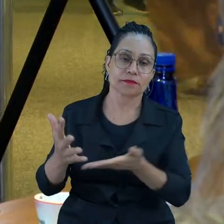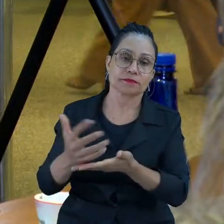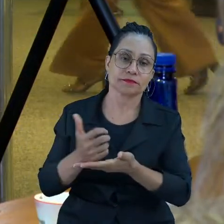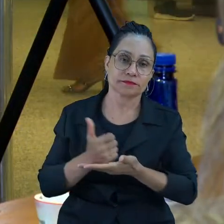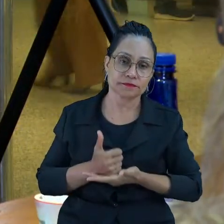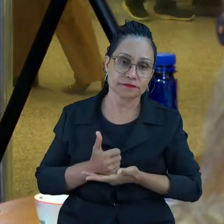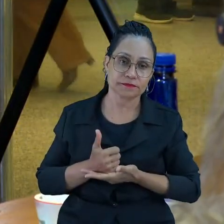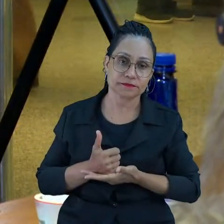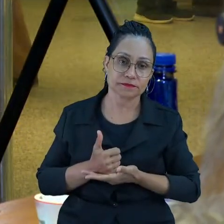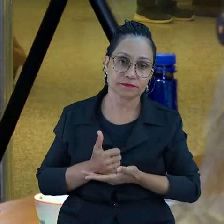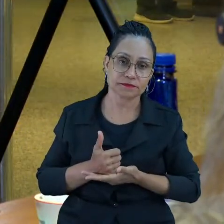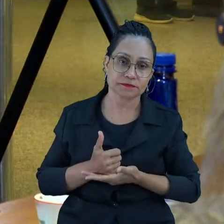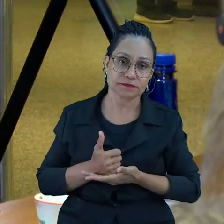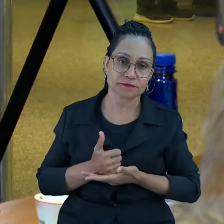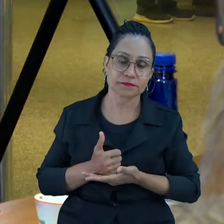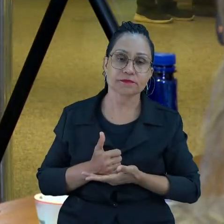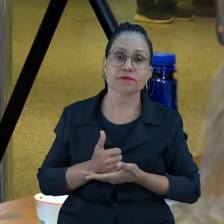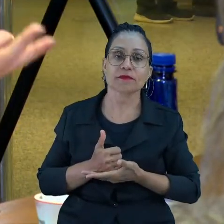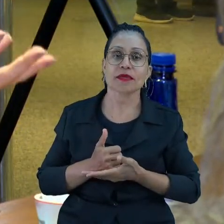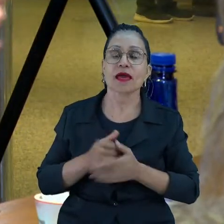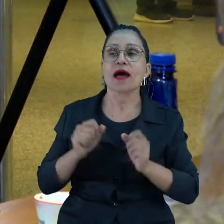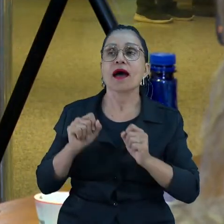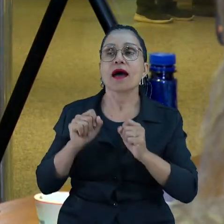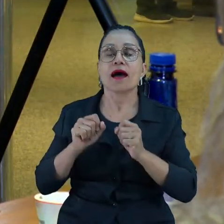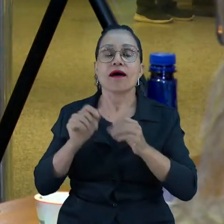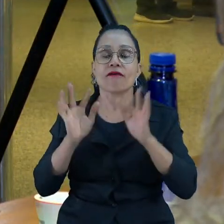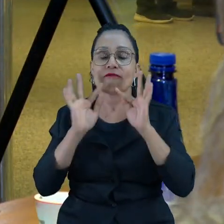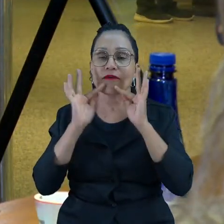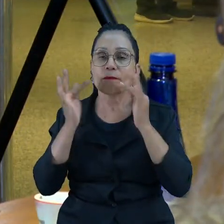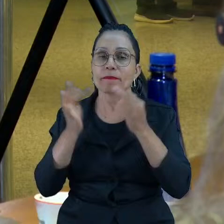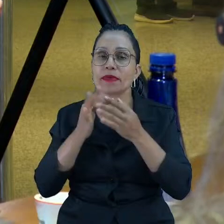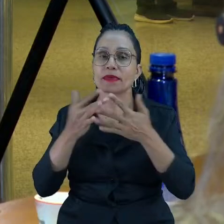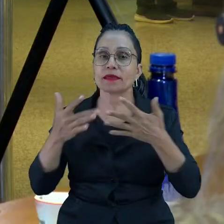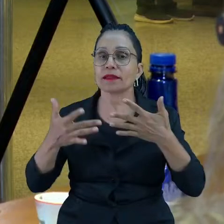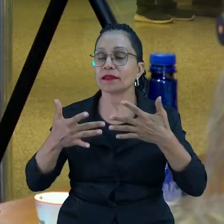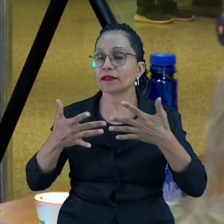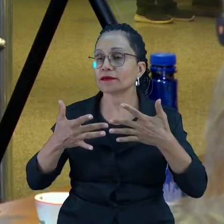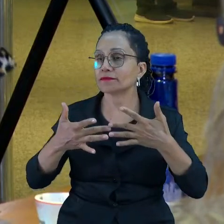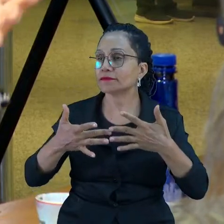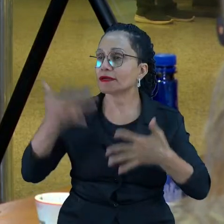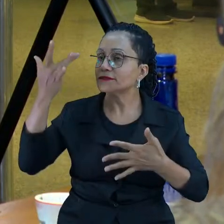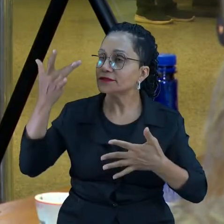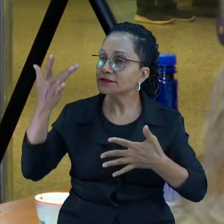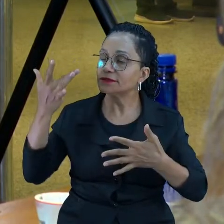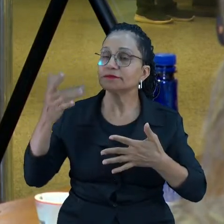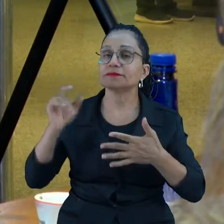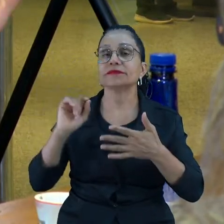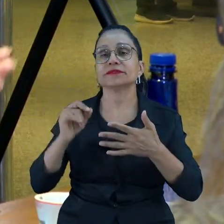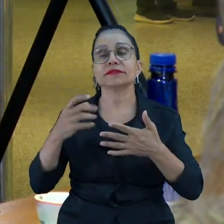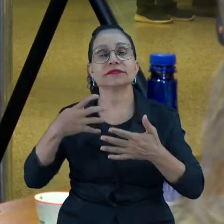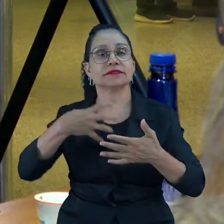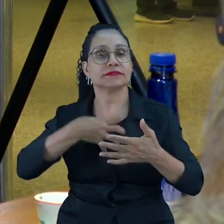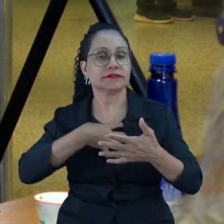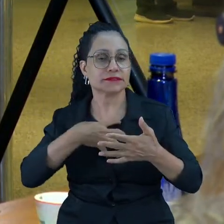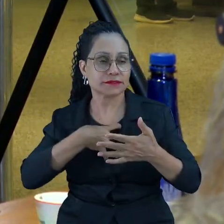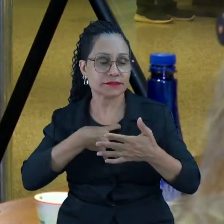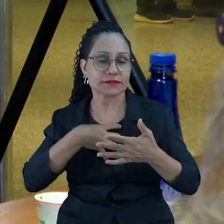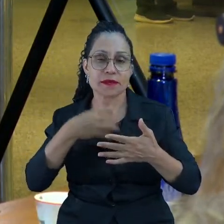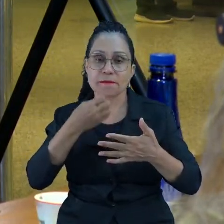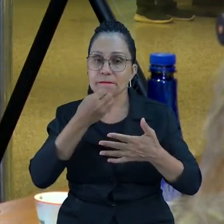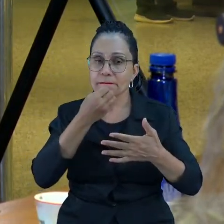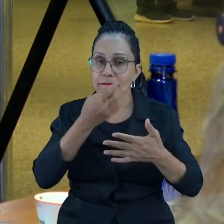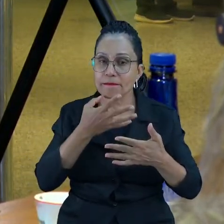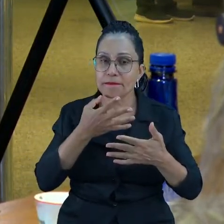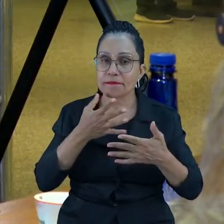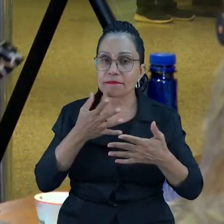com que todos, famílias atípicas, nas diversas condições, sintam-se bem, né, com essa hospitalidade e acolhidos.